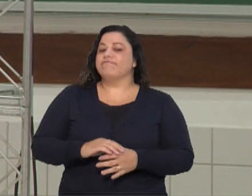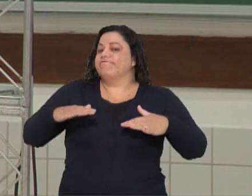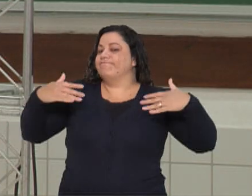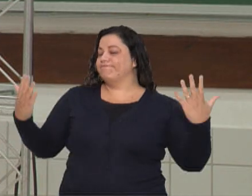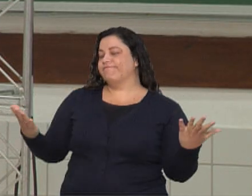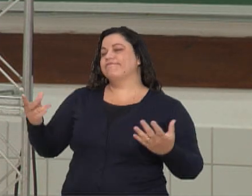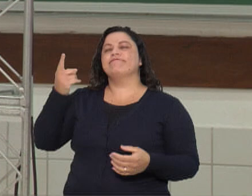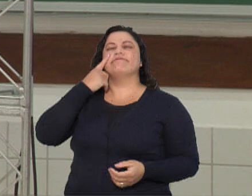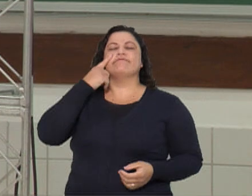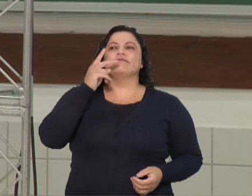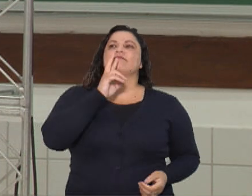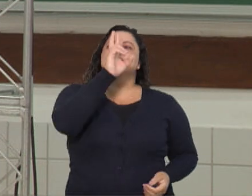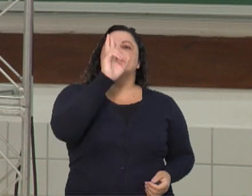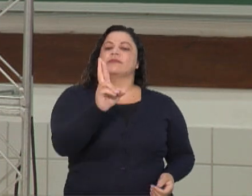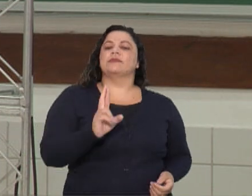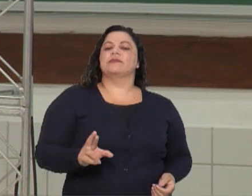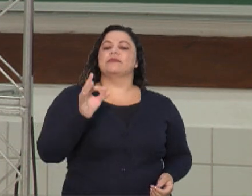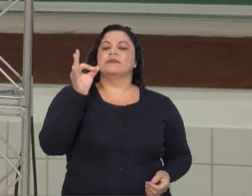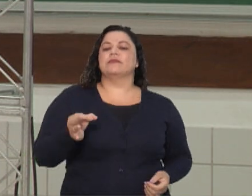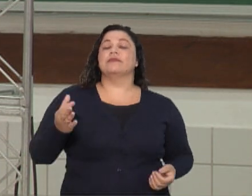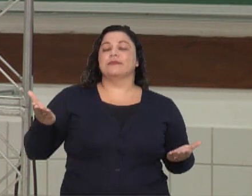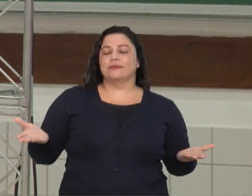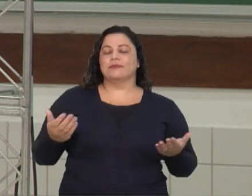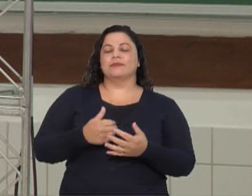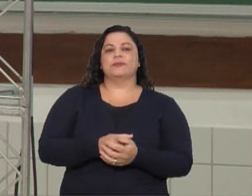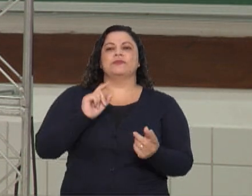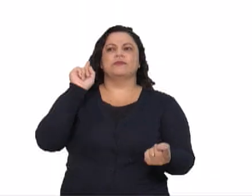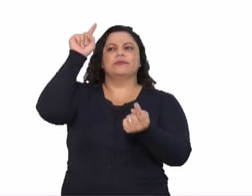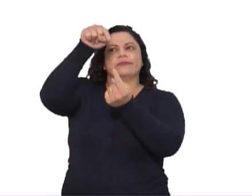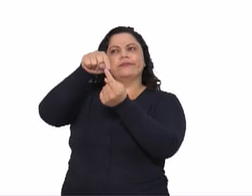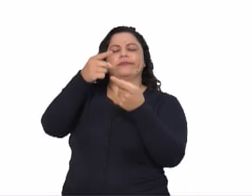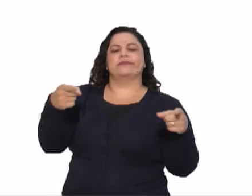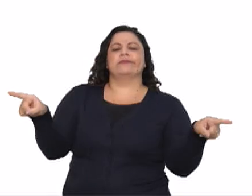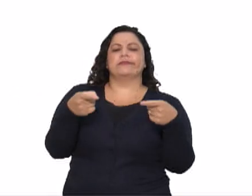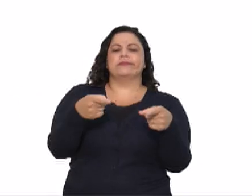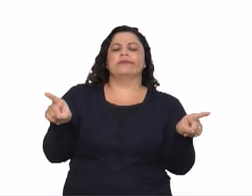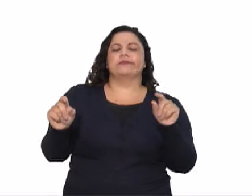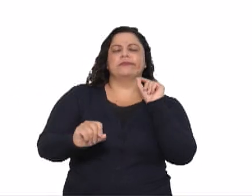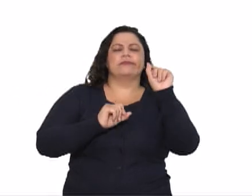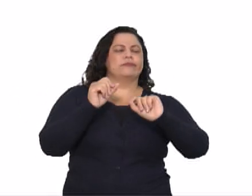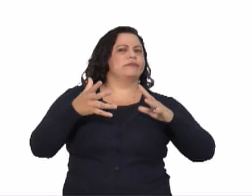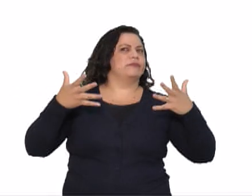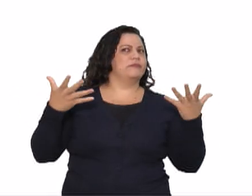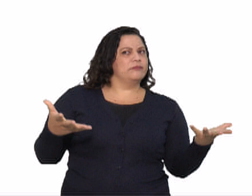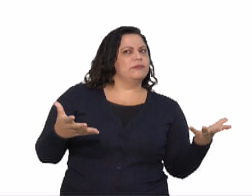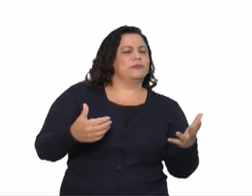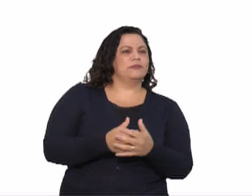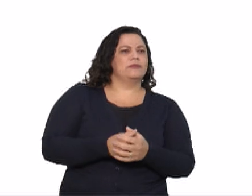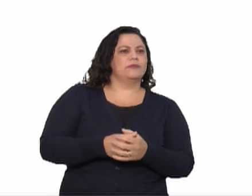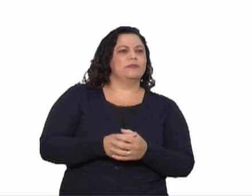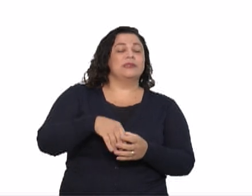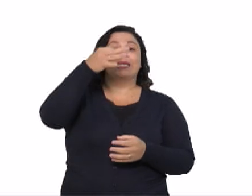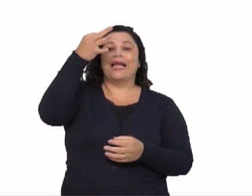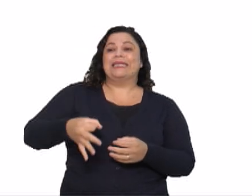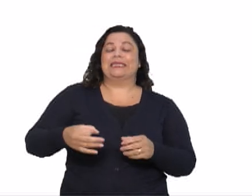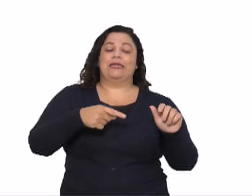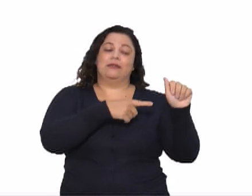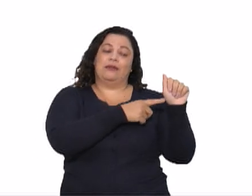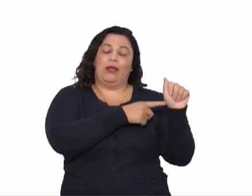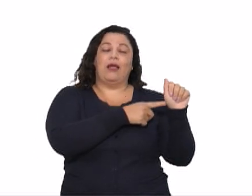E aí, vamos ver qual que é a resposta certa. Sobre a definição de música, a correta é A. É